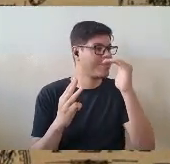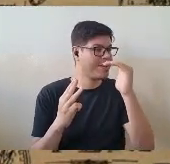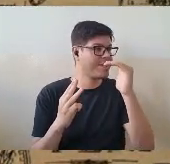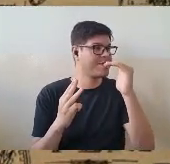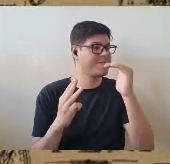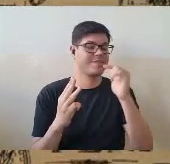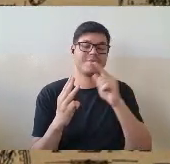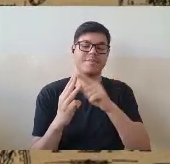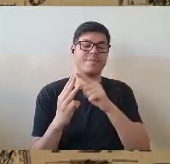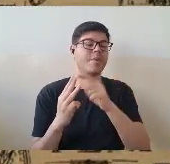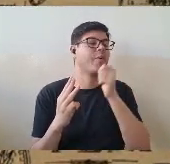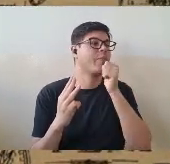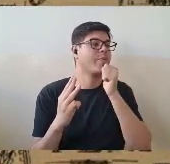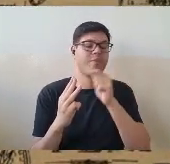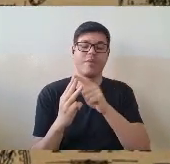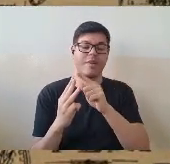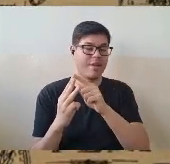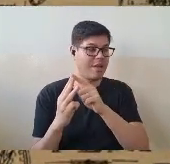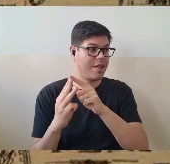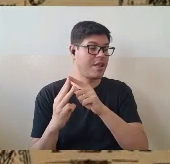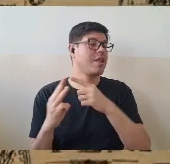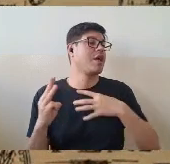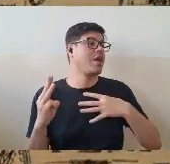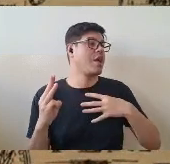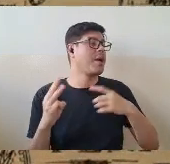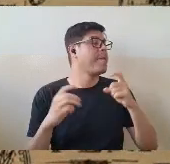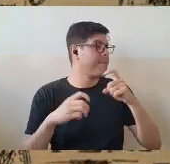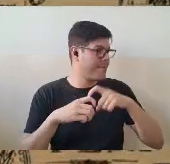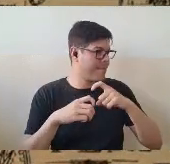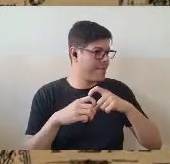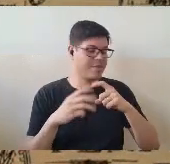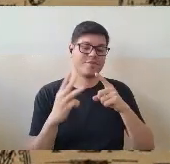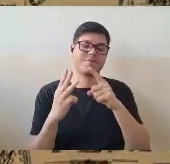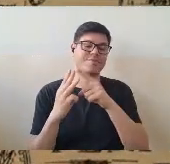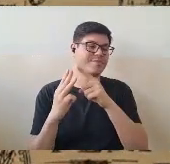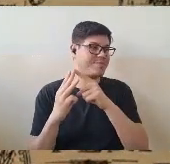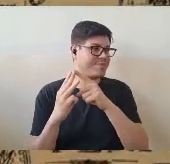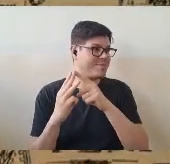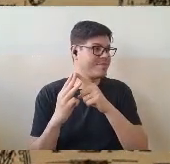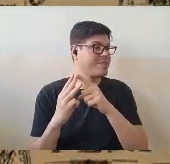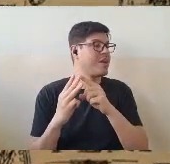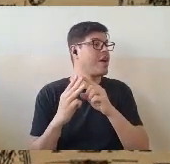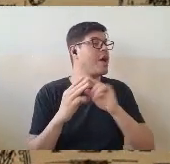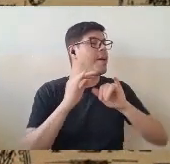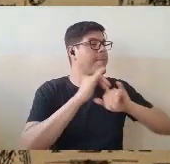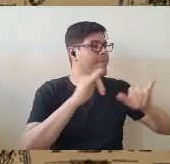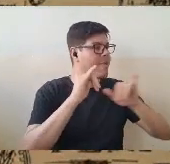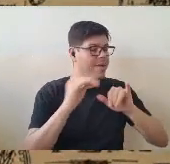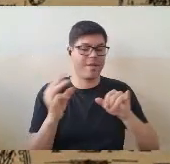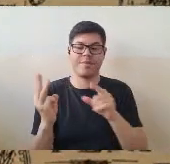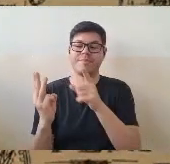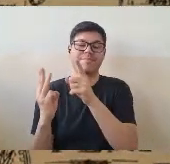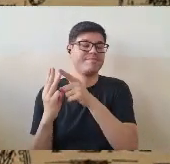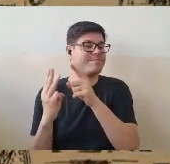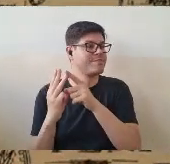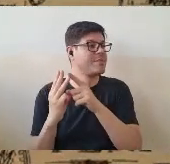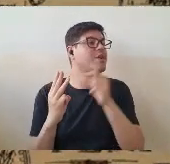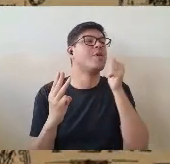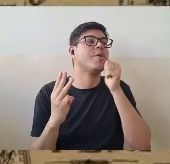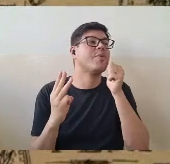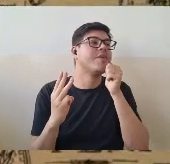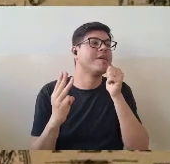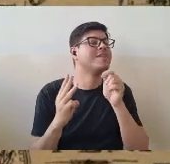fez propaganda e marketing, Sim. você também a conhece. E a Fabiana, ela trabalha na vigilância sanitária